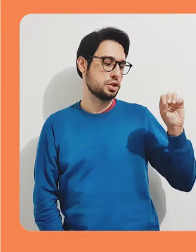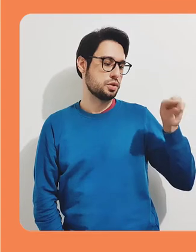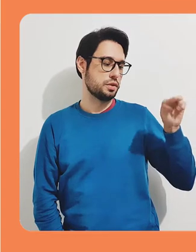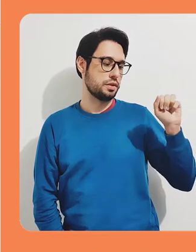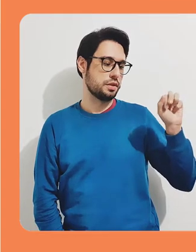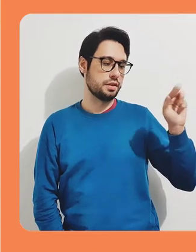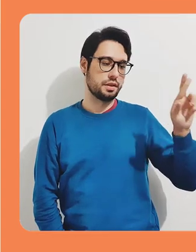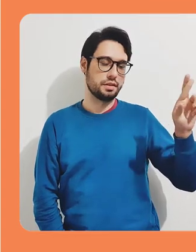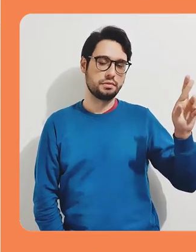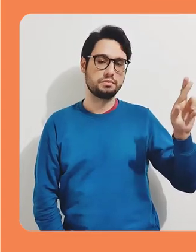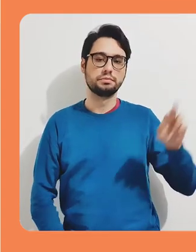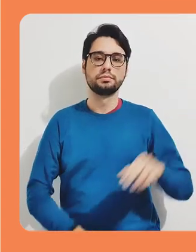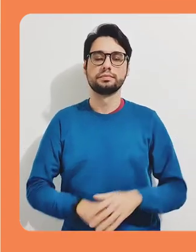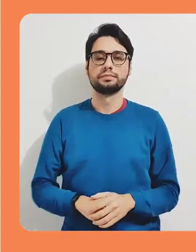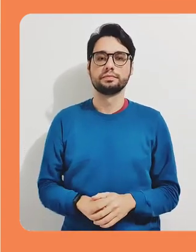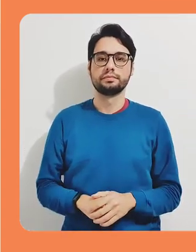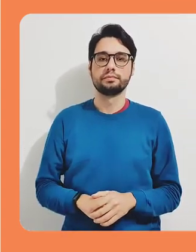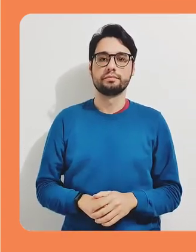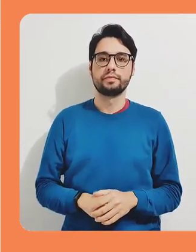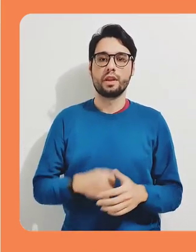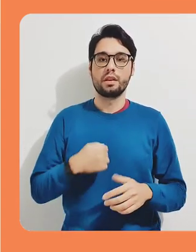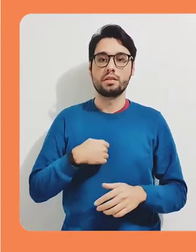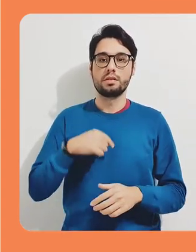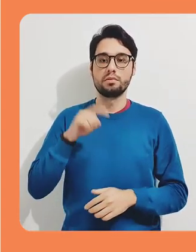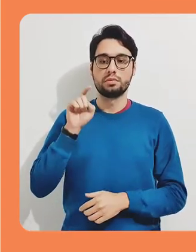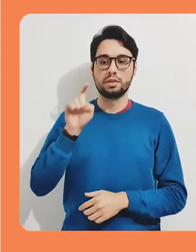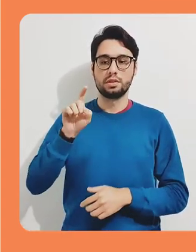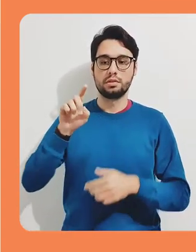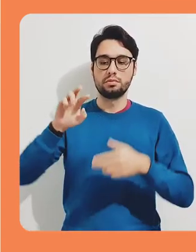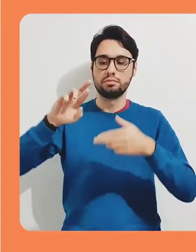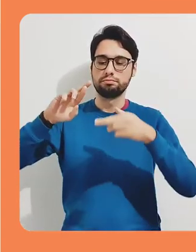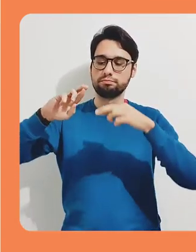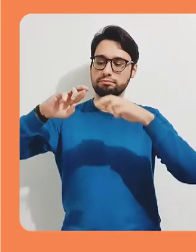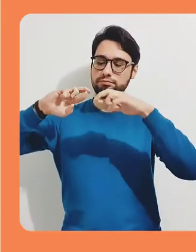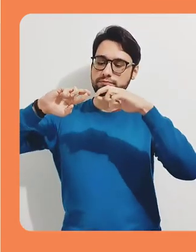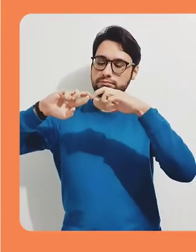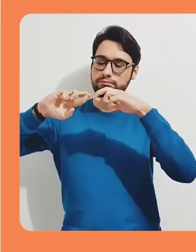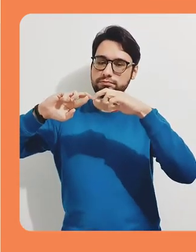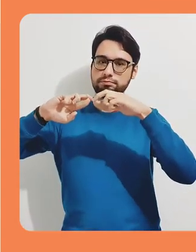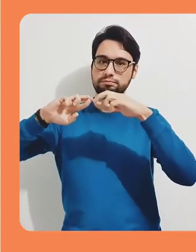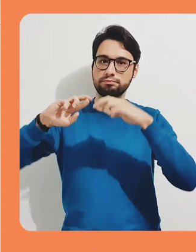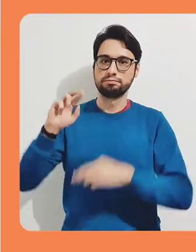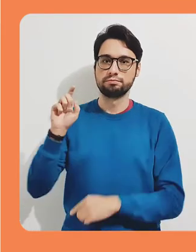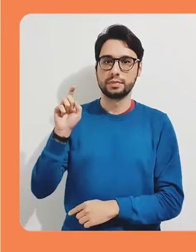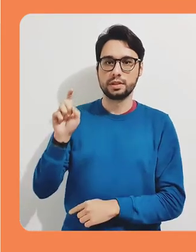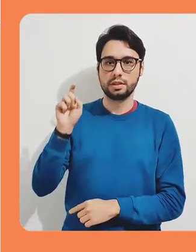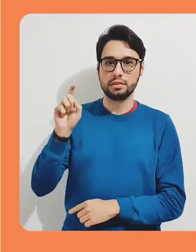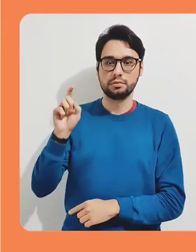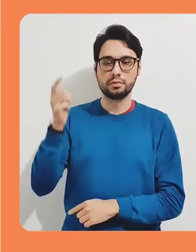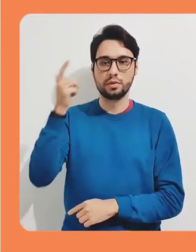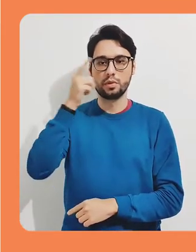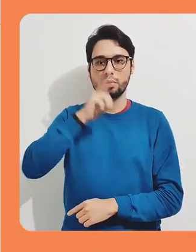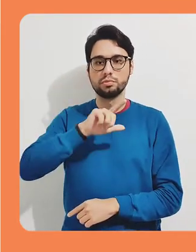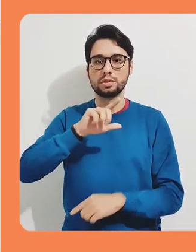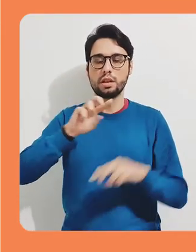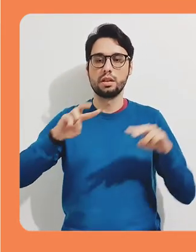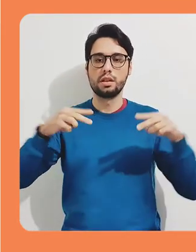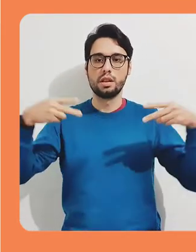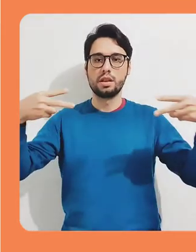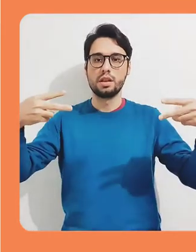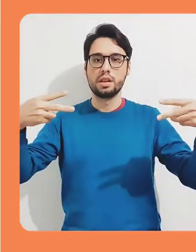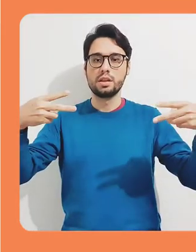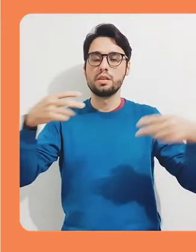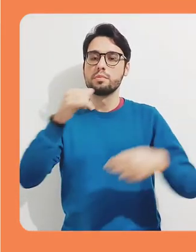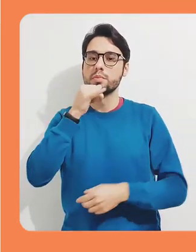aqui em Universidade Federal de Santa Catarina, vejam que os três botões eles ficaram mais escuros.